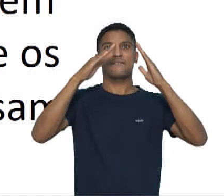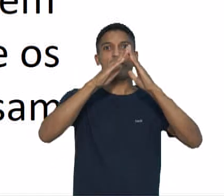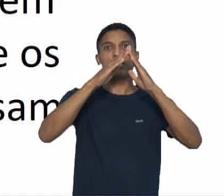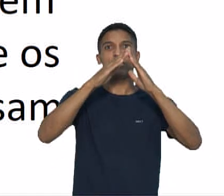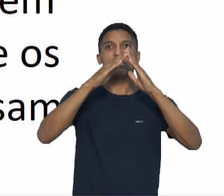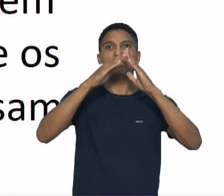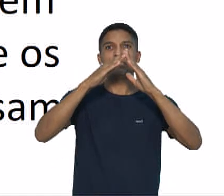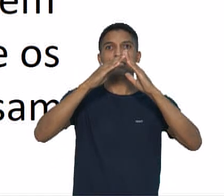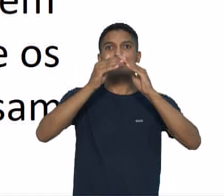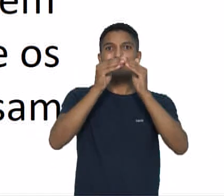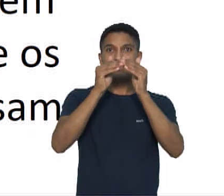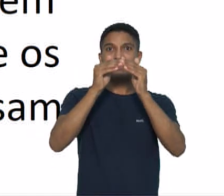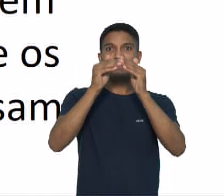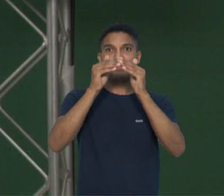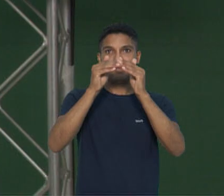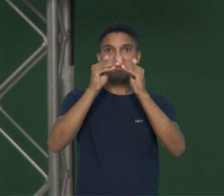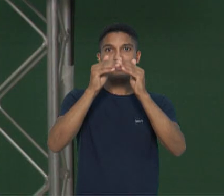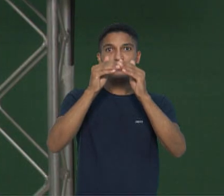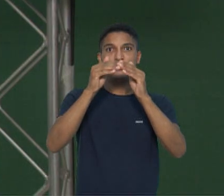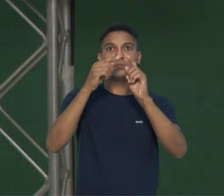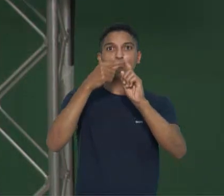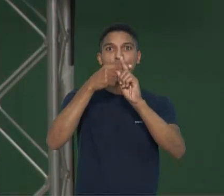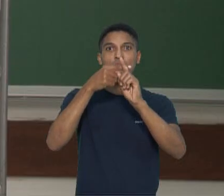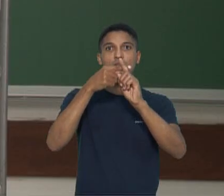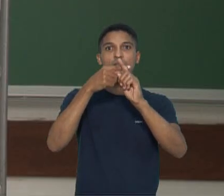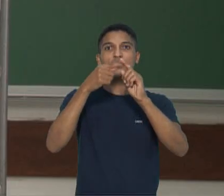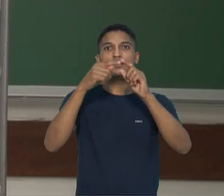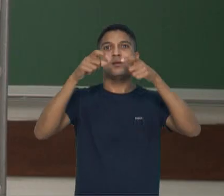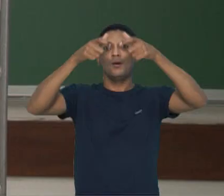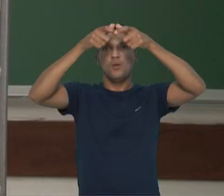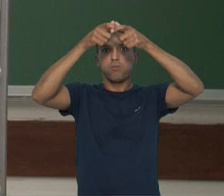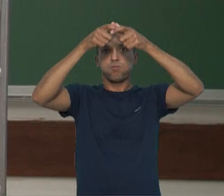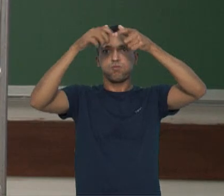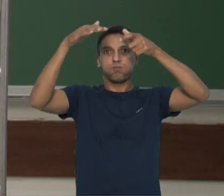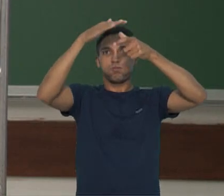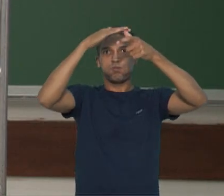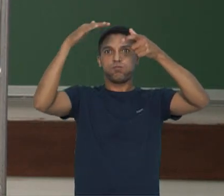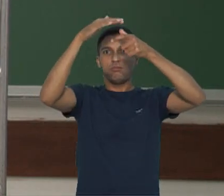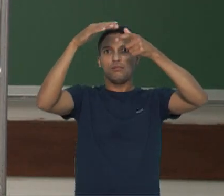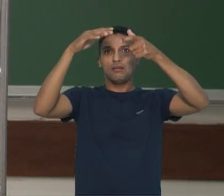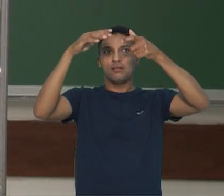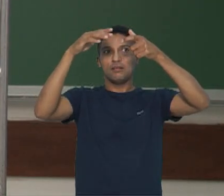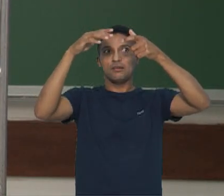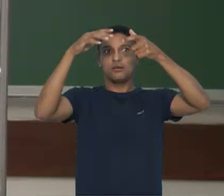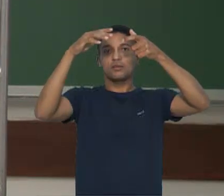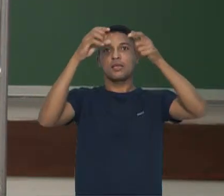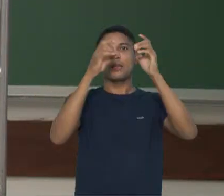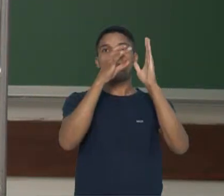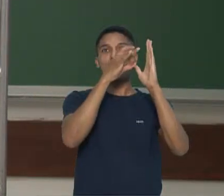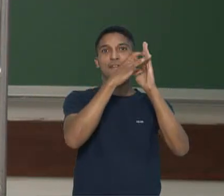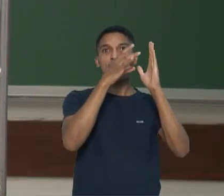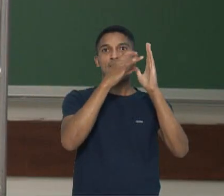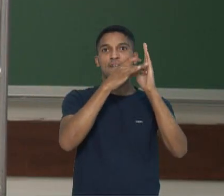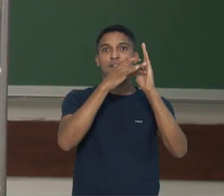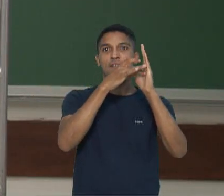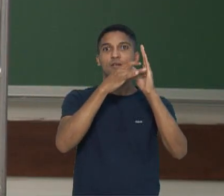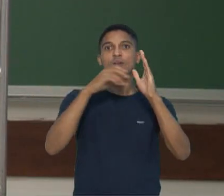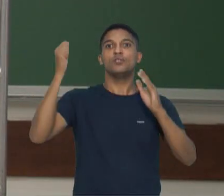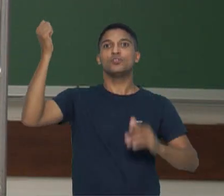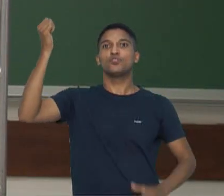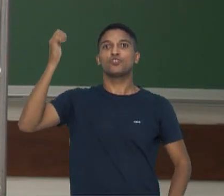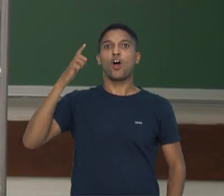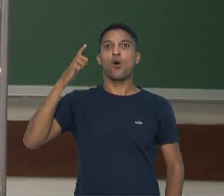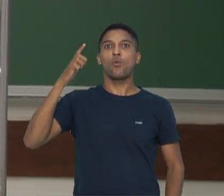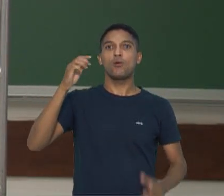passam. Então, pessoal, quando a gente fala em vitral, eles ali nas construções ali das mesquitas,